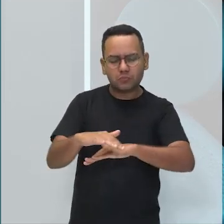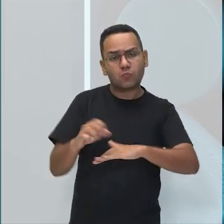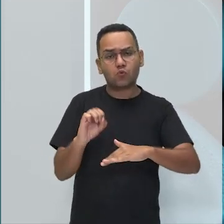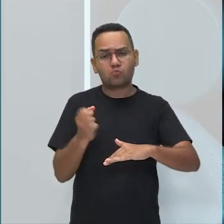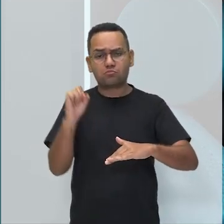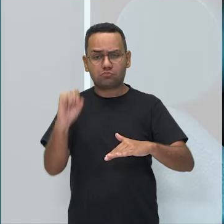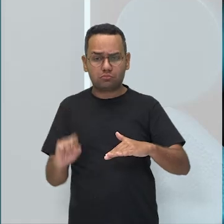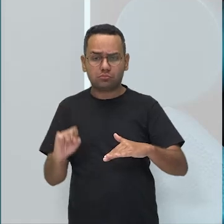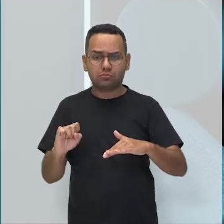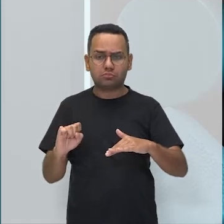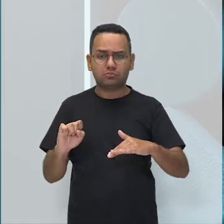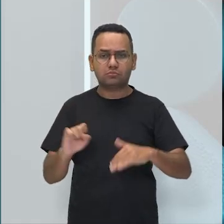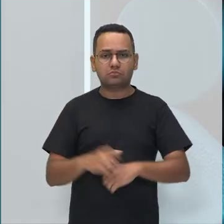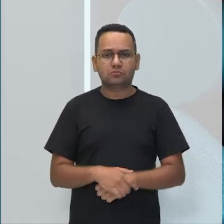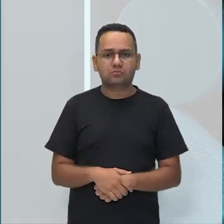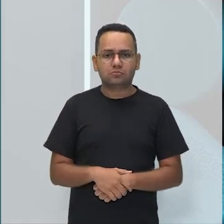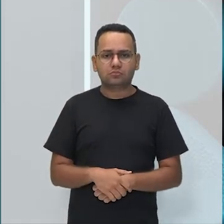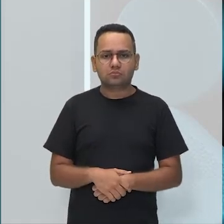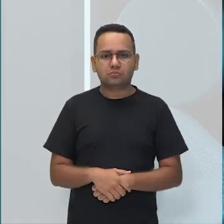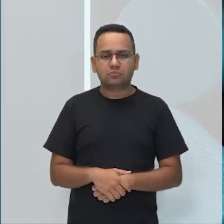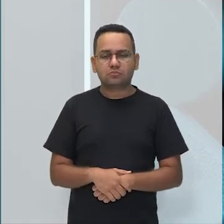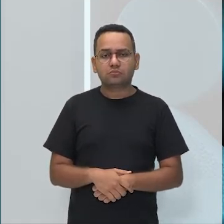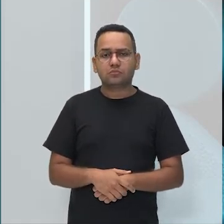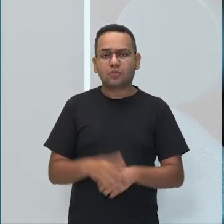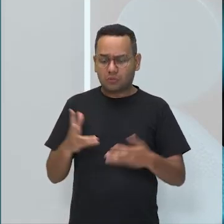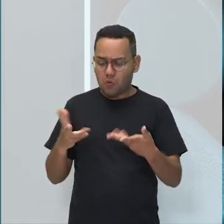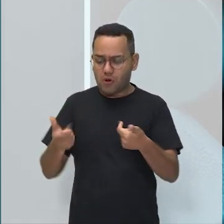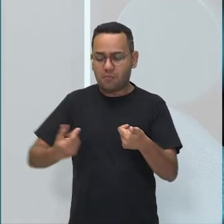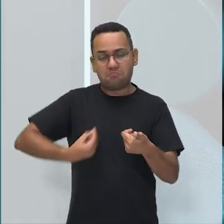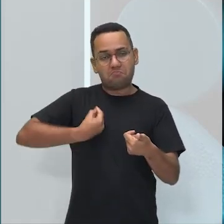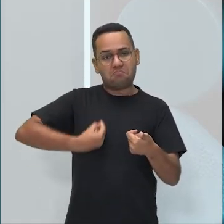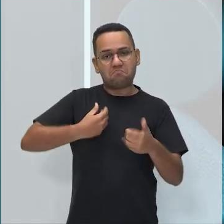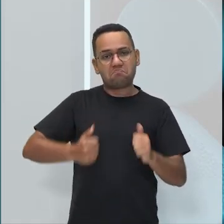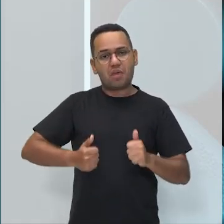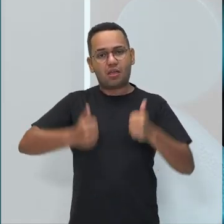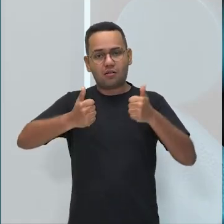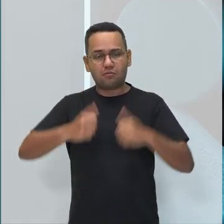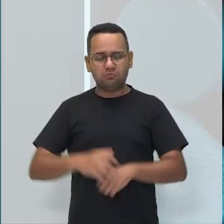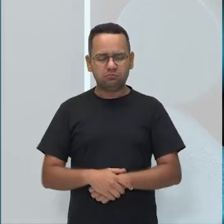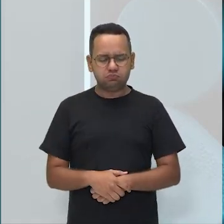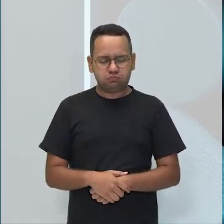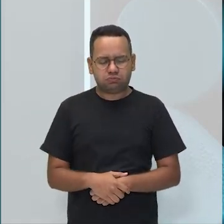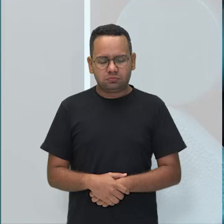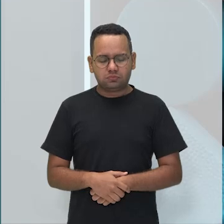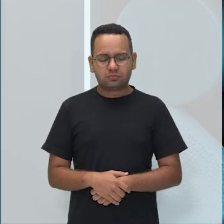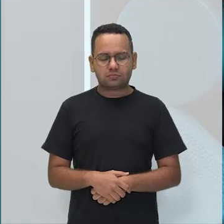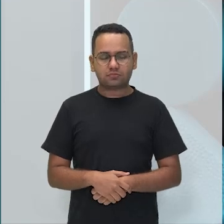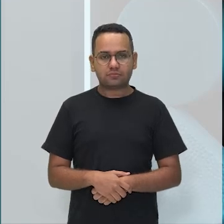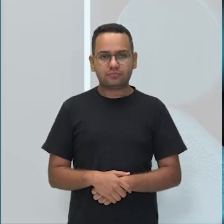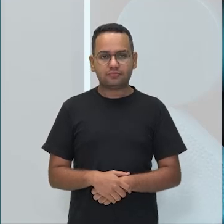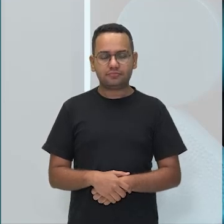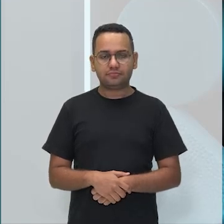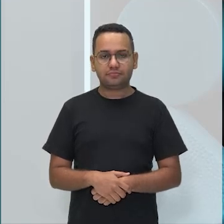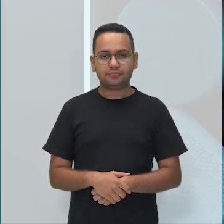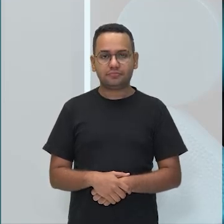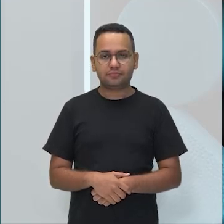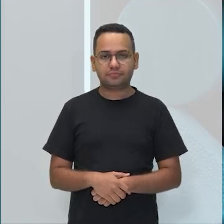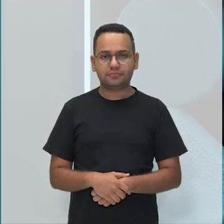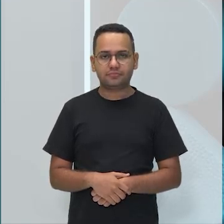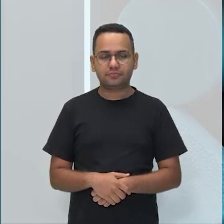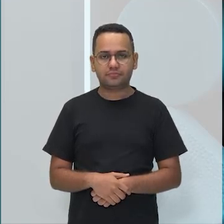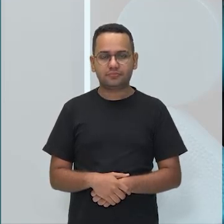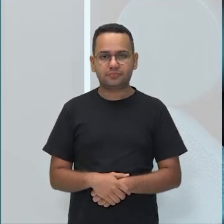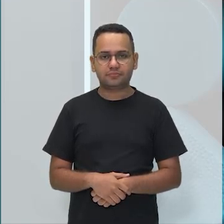que oferecem condições melhores do que exatamente o sertão. E observem que, ao